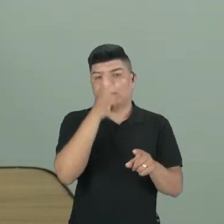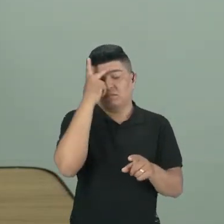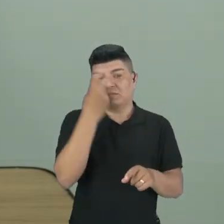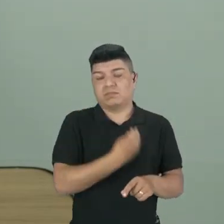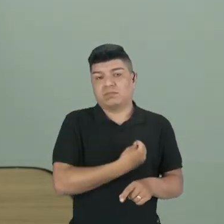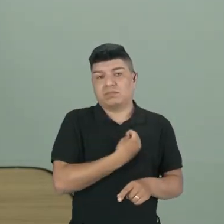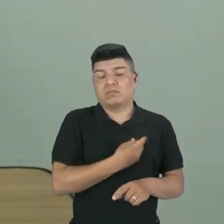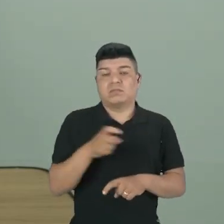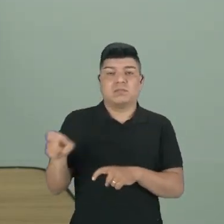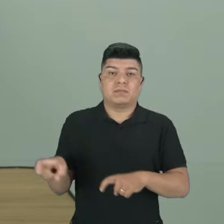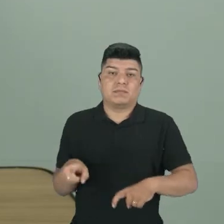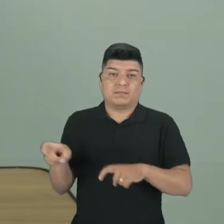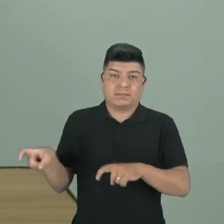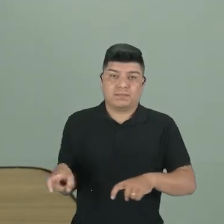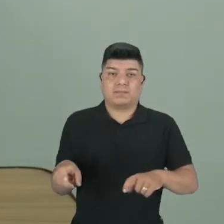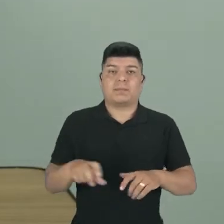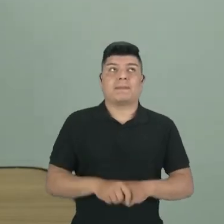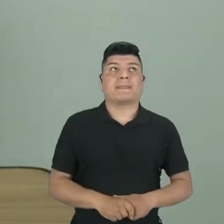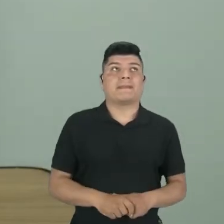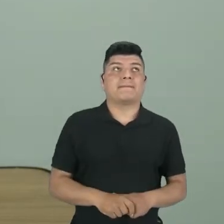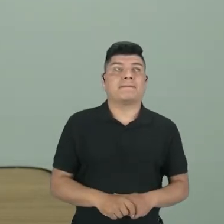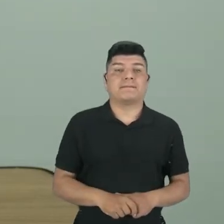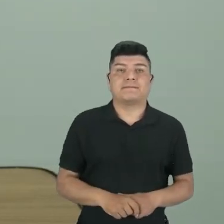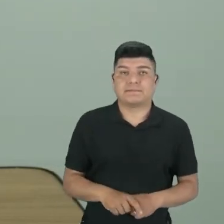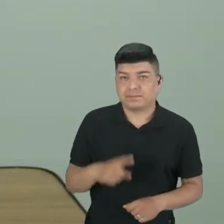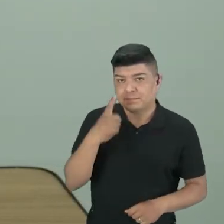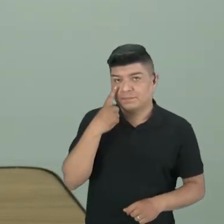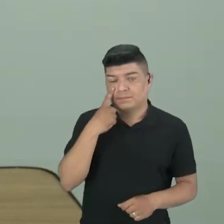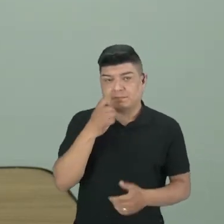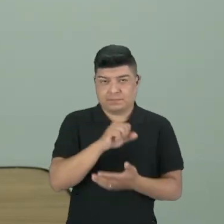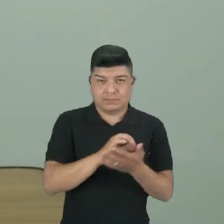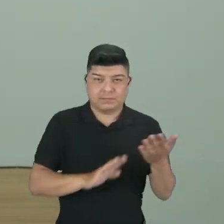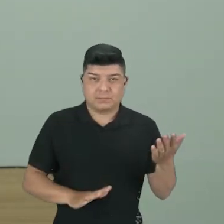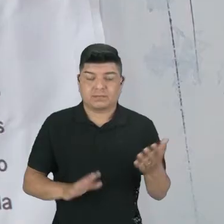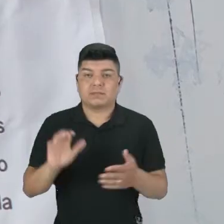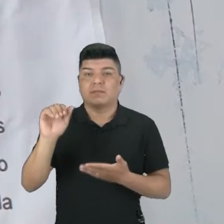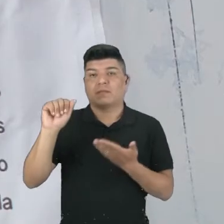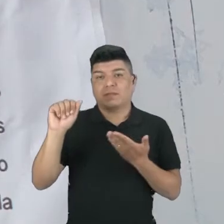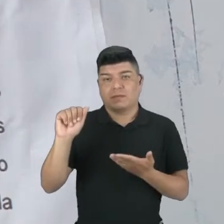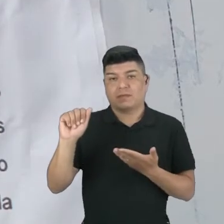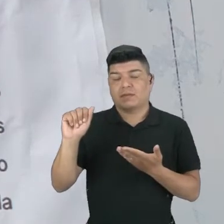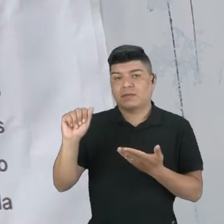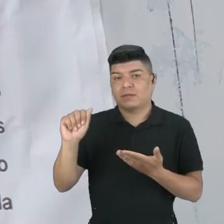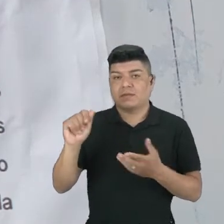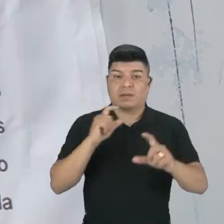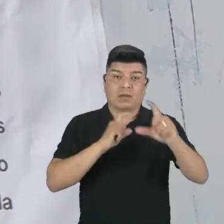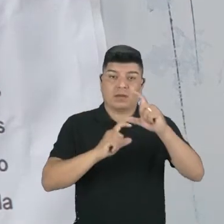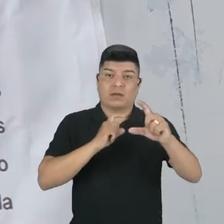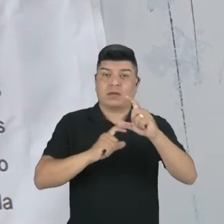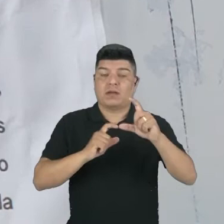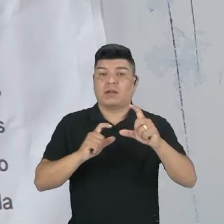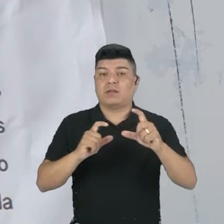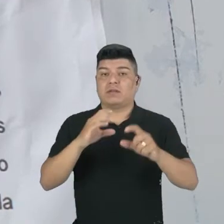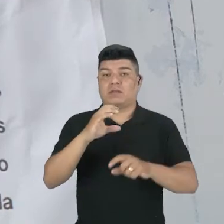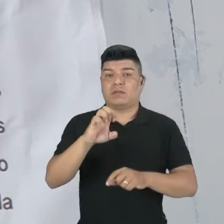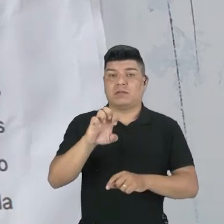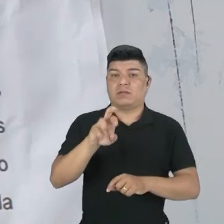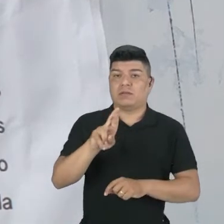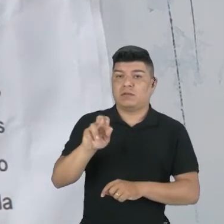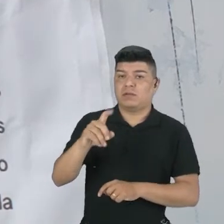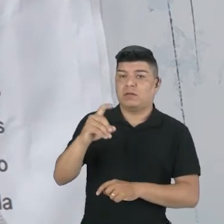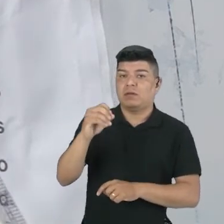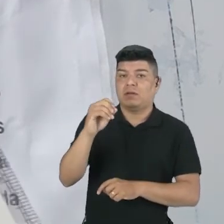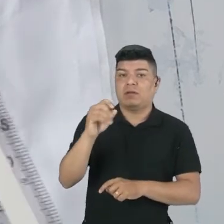vivem no campo. Então, vamos lá para a nossa questão. Letra A. A tirinha diz que no Cerrado, campo e